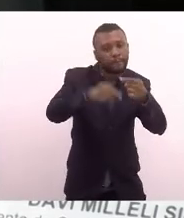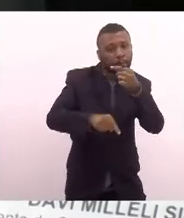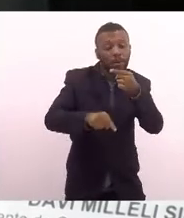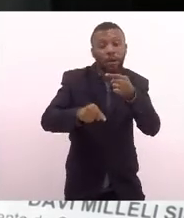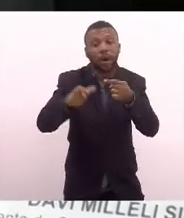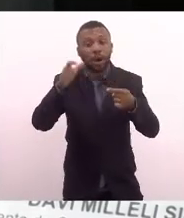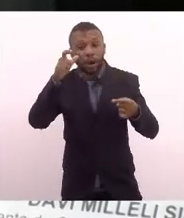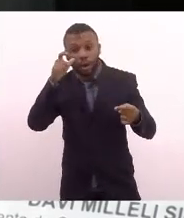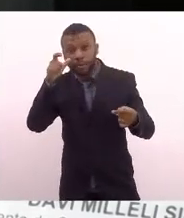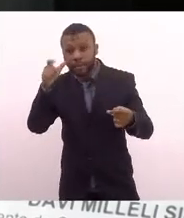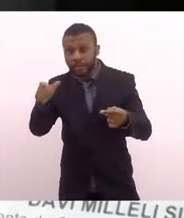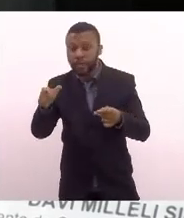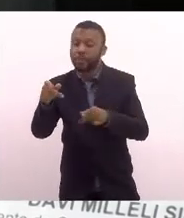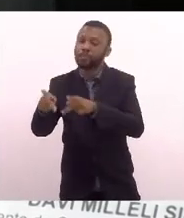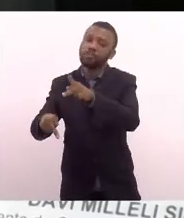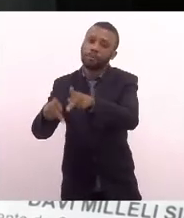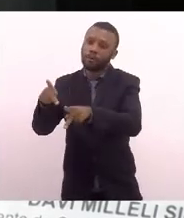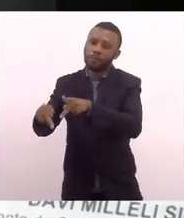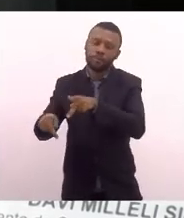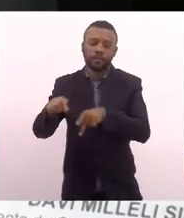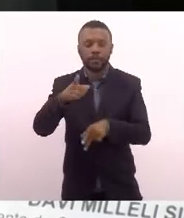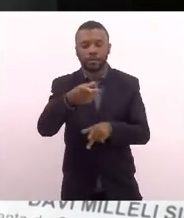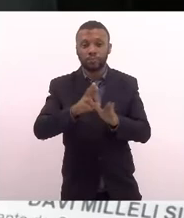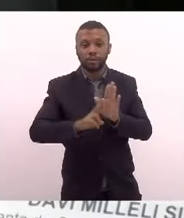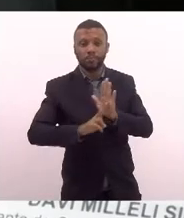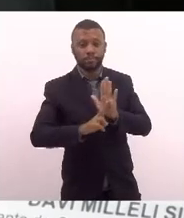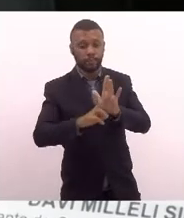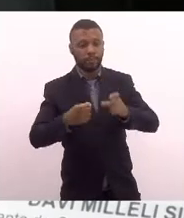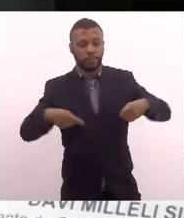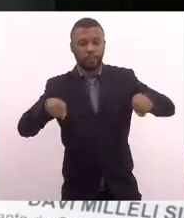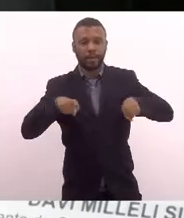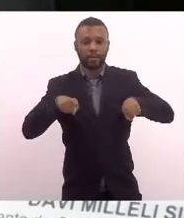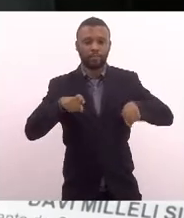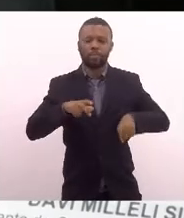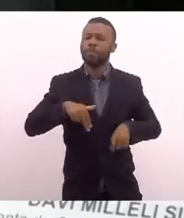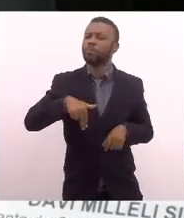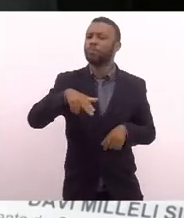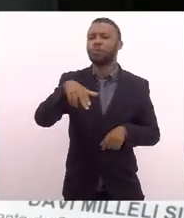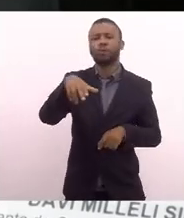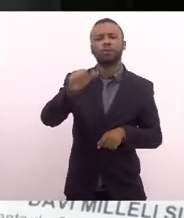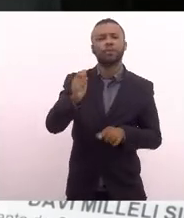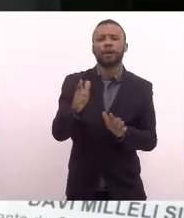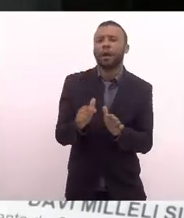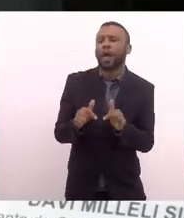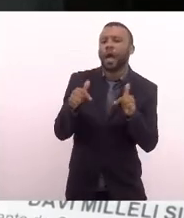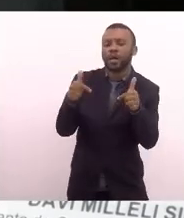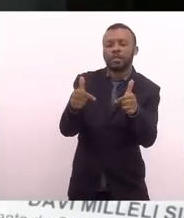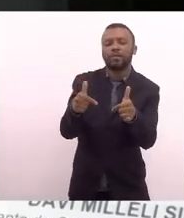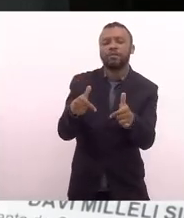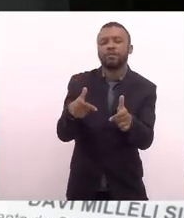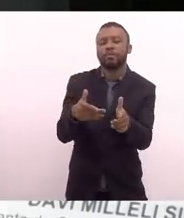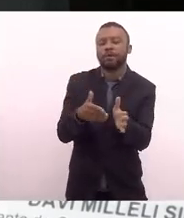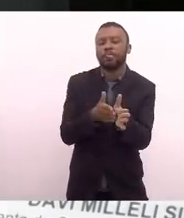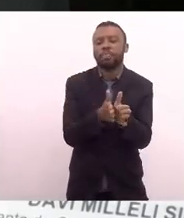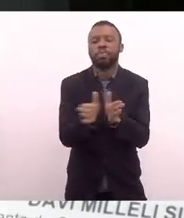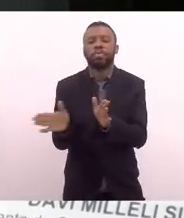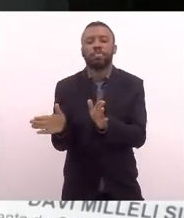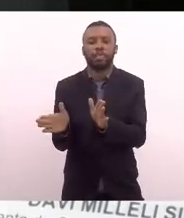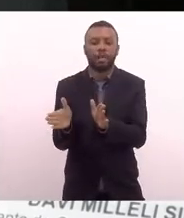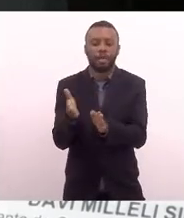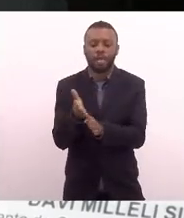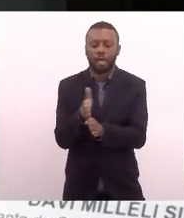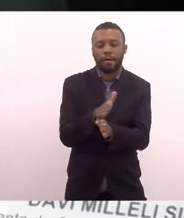povo. E a sua representação jamais fez isso. A sua representação, e neste movimento aqui, por isso que eu